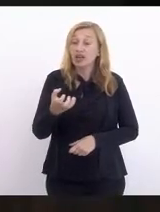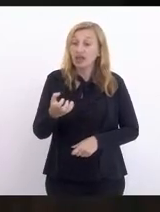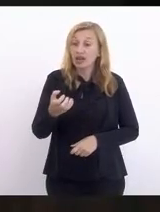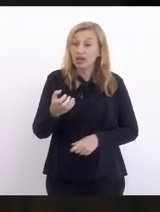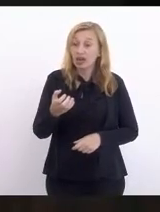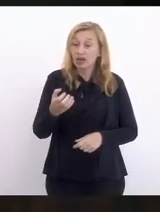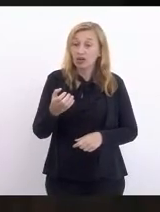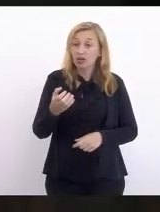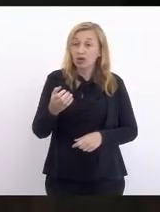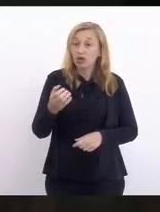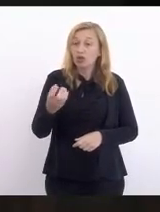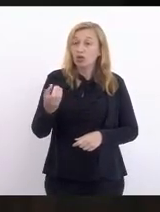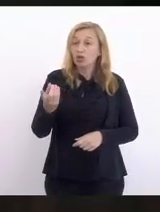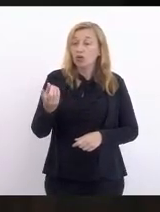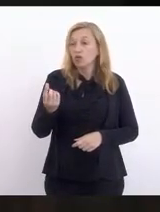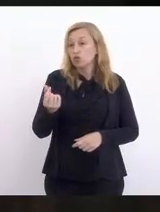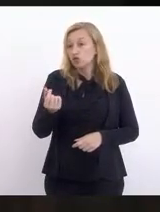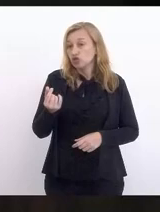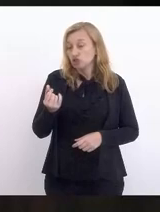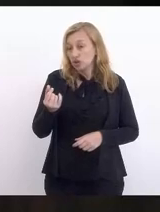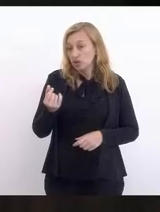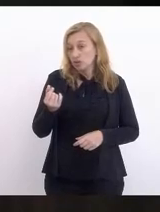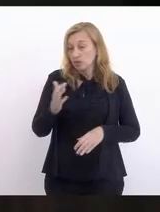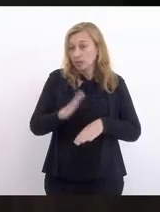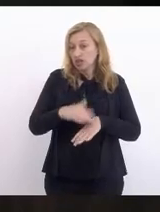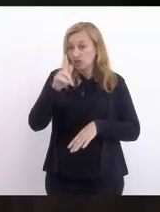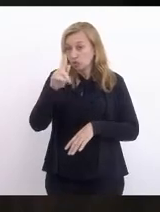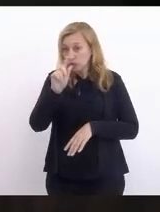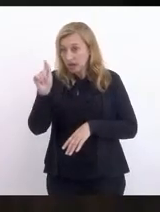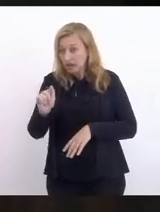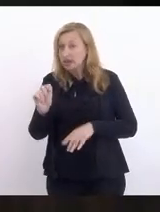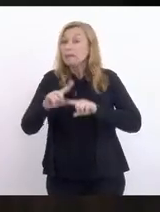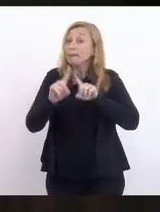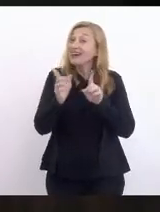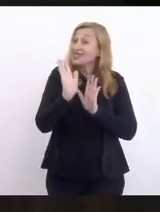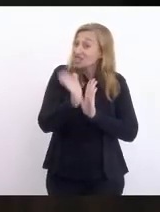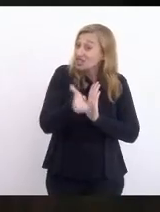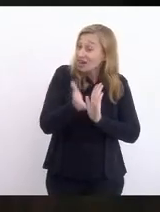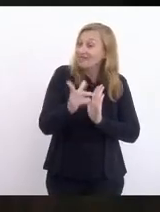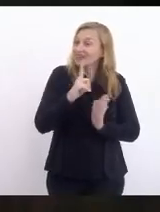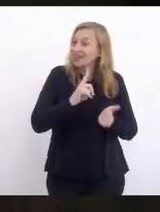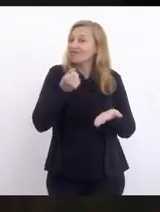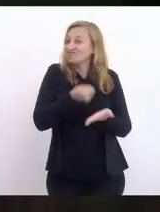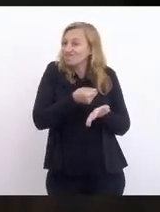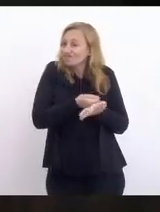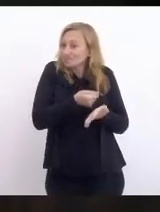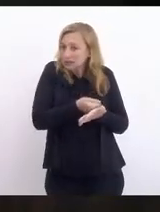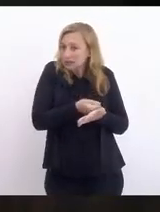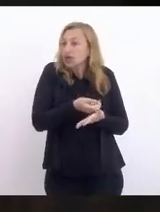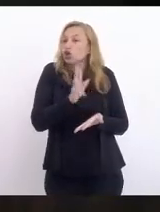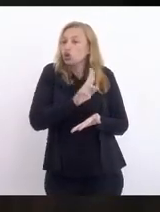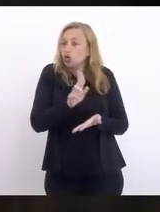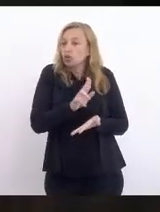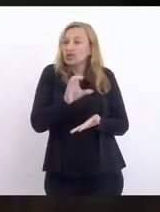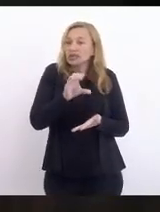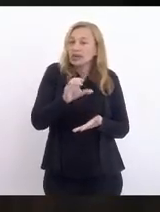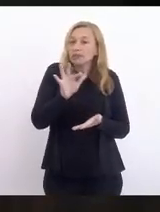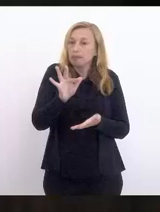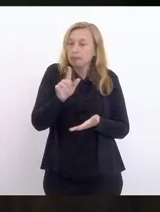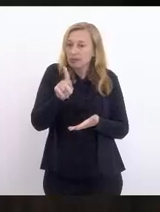aumentar o vale gás mas é já essa exigência de botar nome e CPF